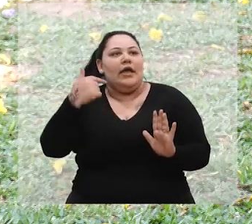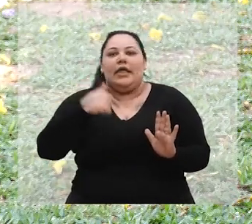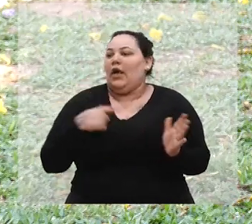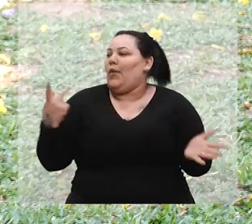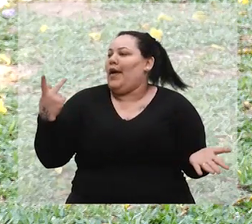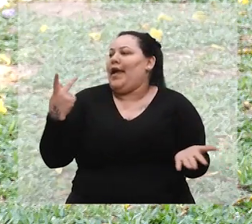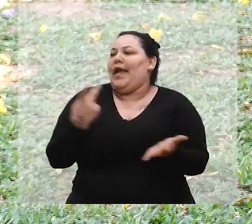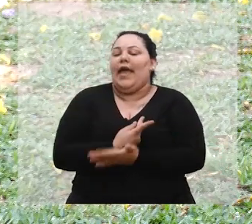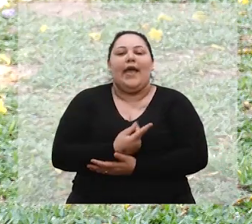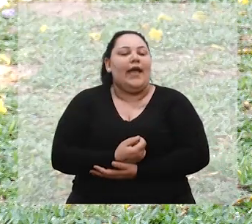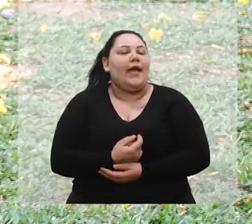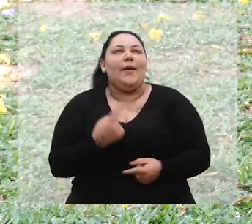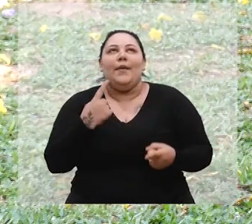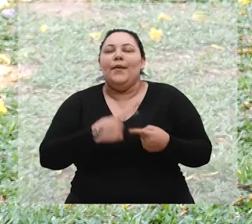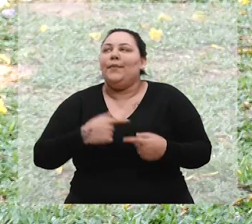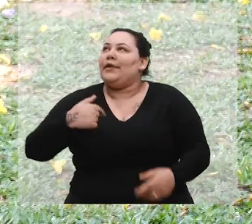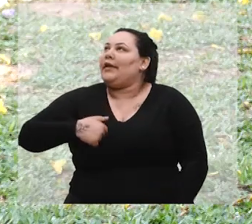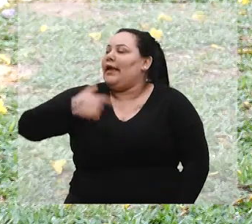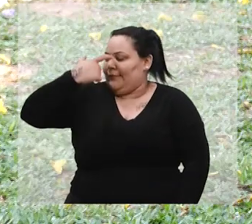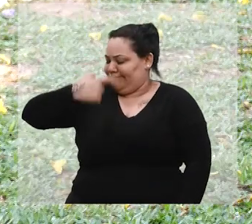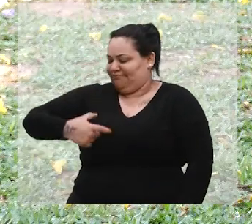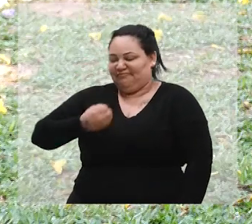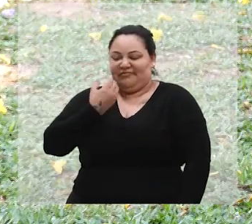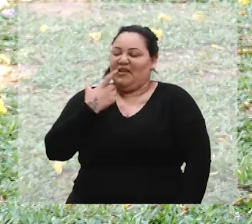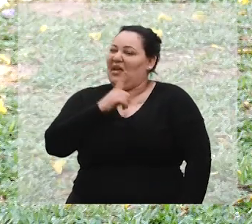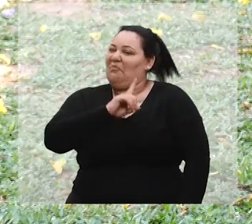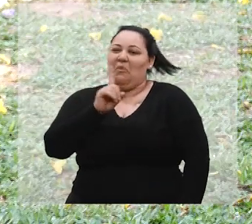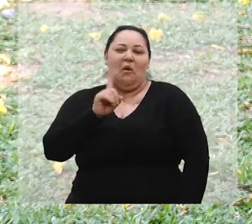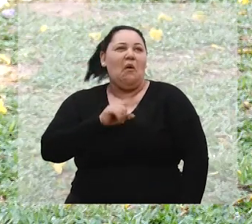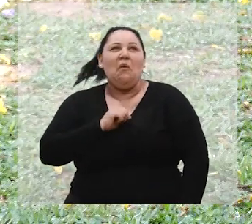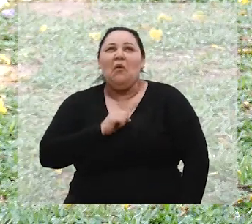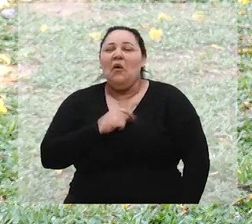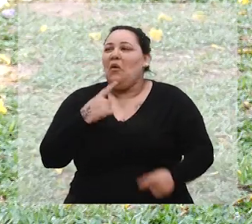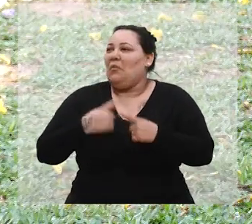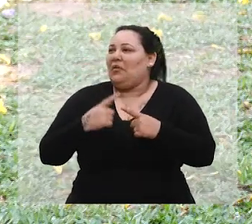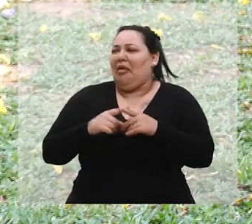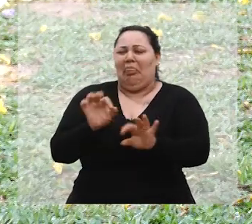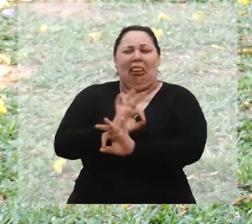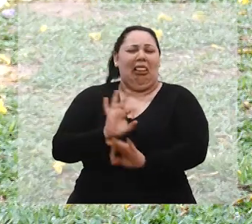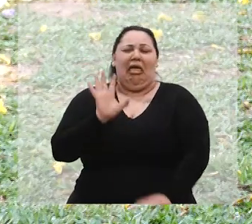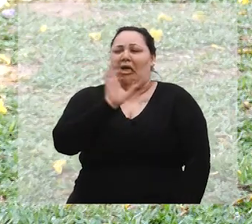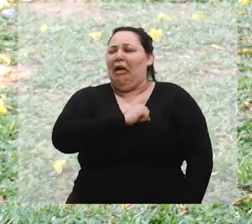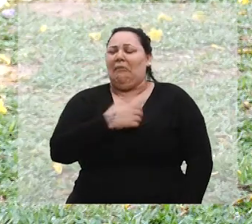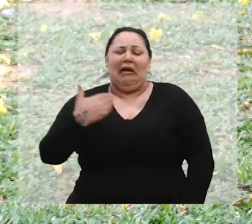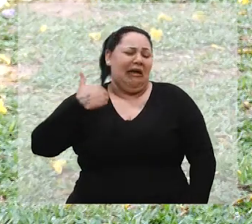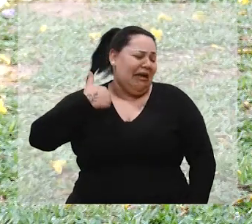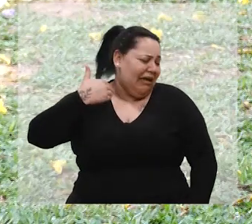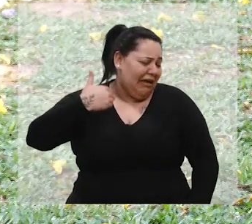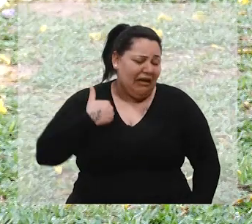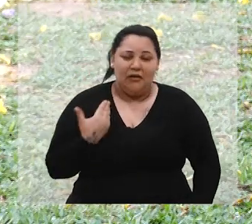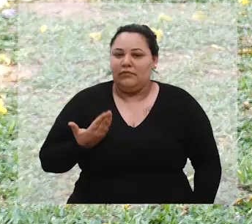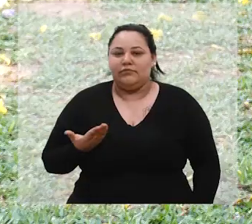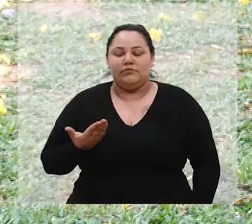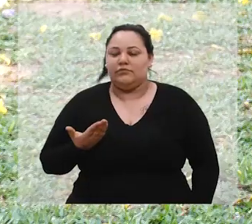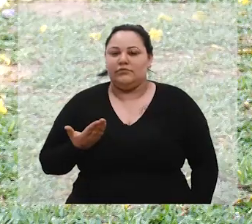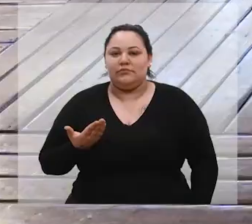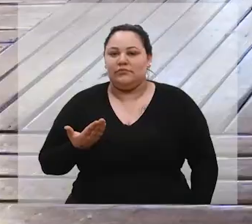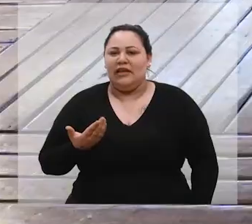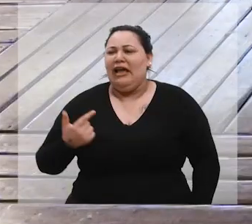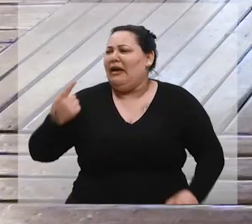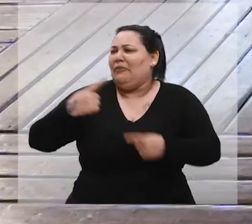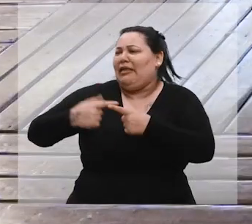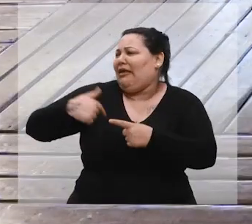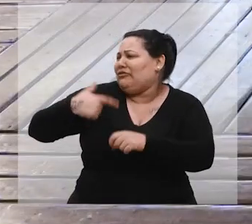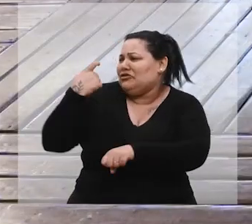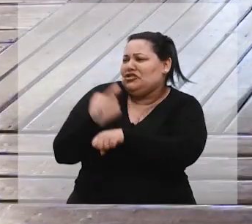fracassou porque você não é boa o suficiente, você não é amado o suficiente, não foi, não vai ser, nunca será, né? Você